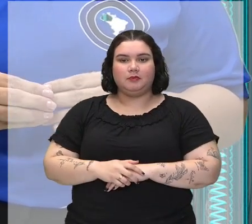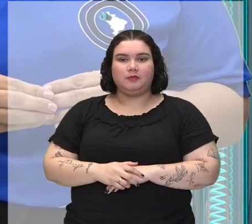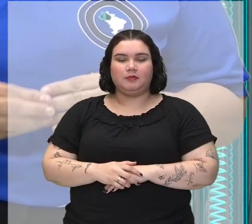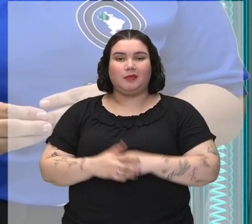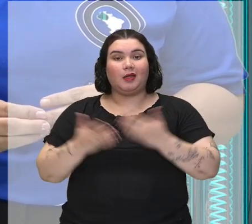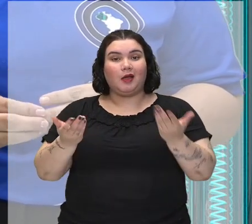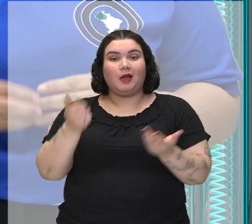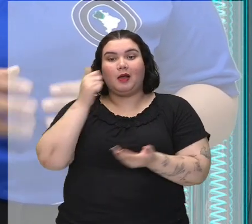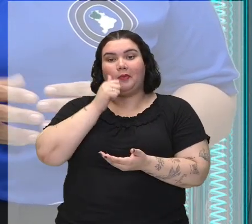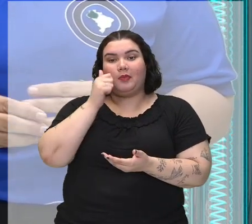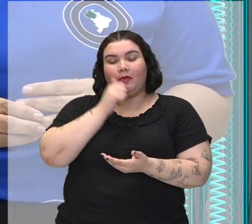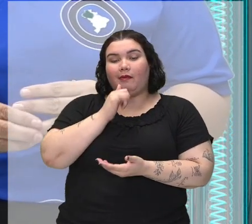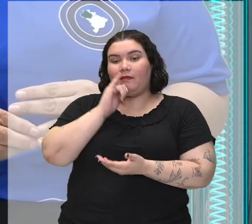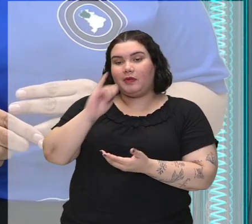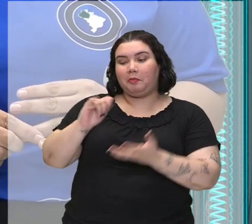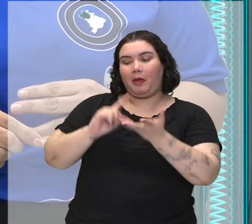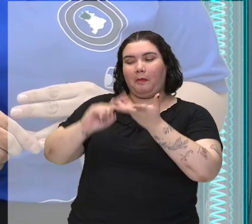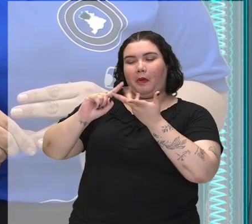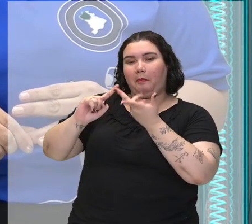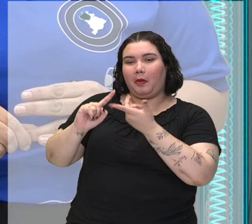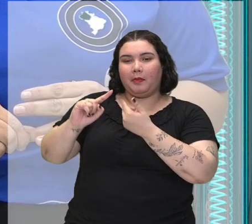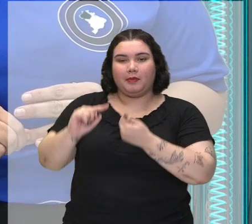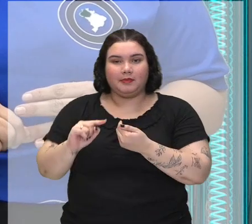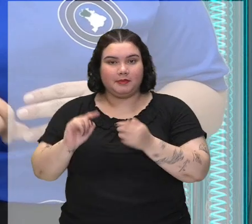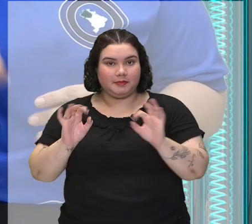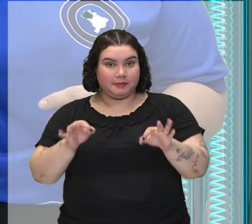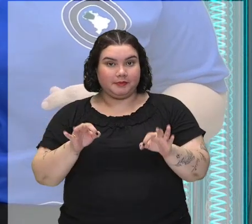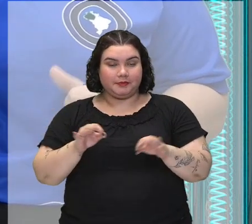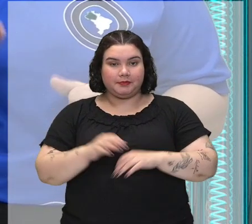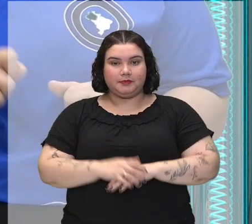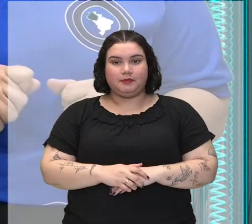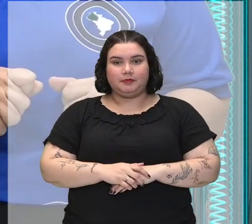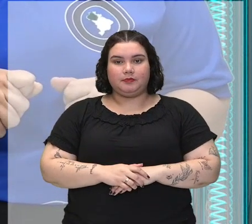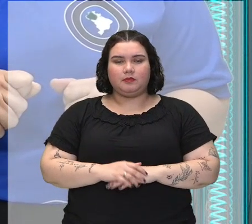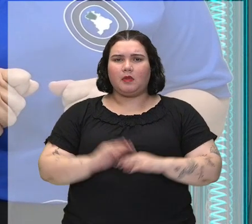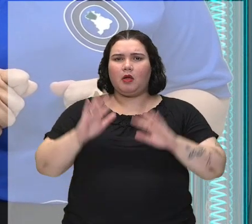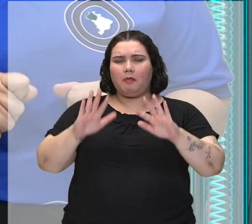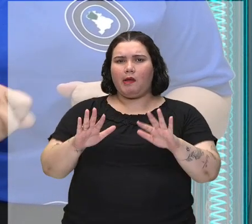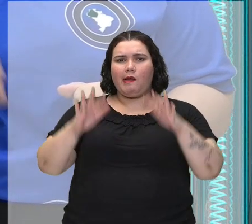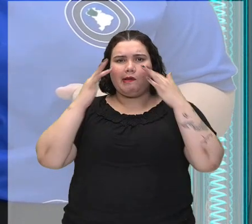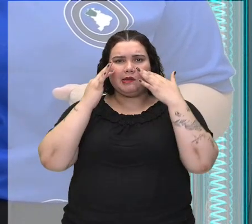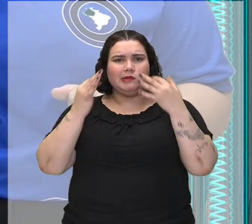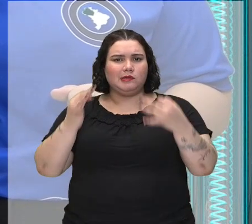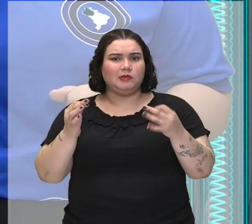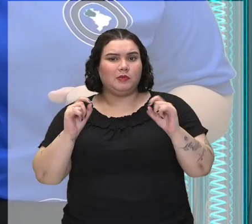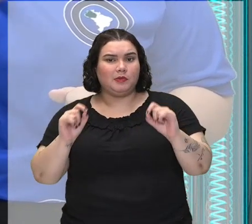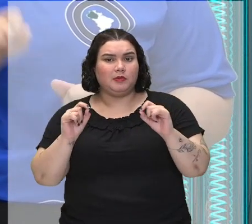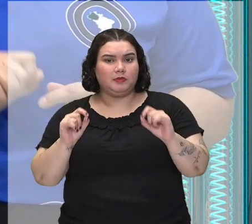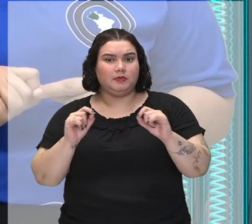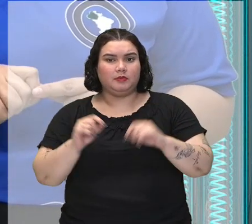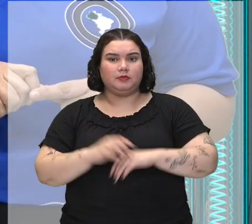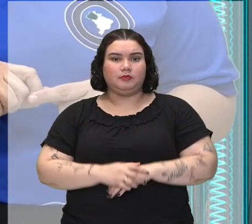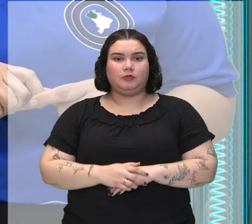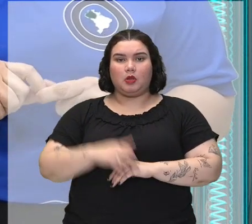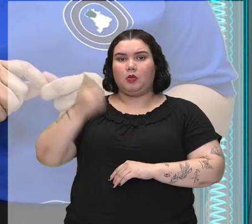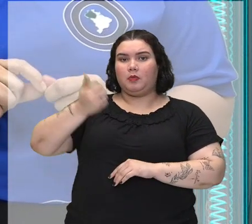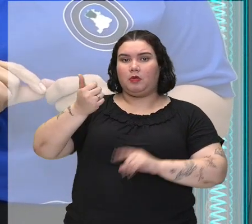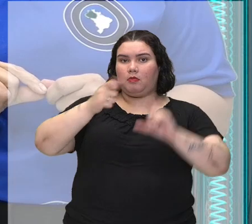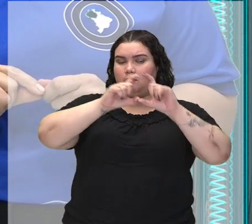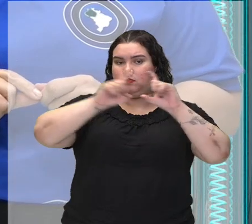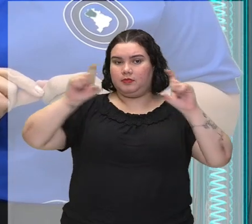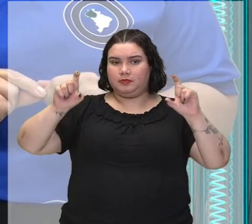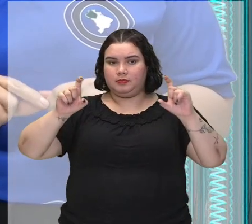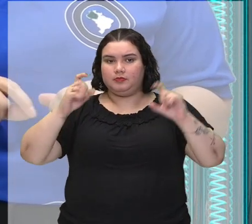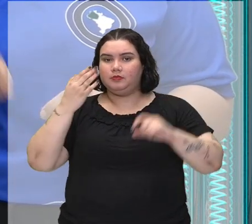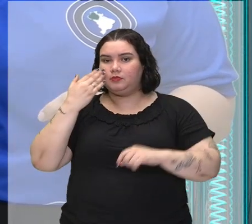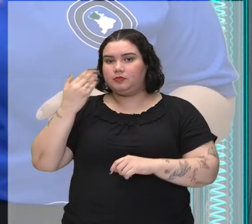a mulher informa que não, certinho? Eu quero chamar a atenção de vocês no primeiro quadrinho.